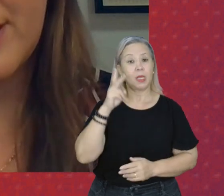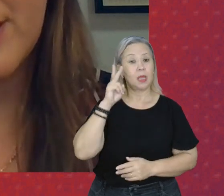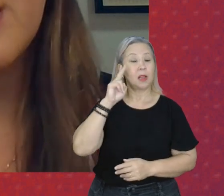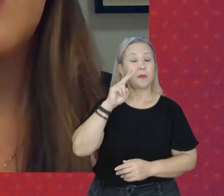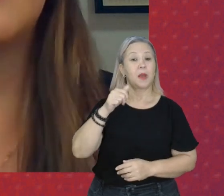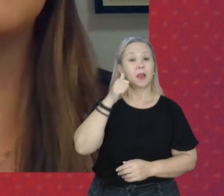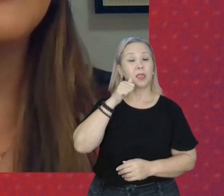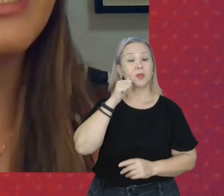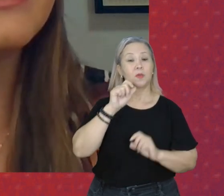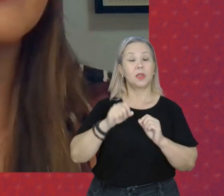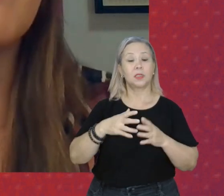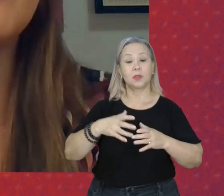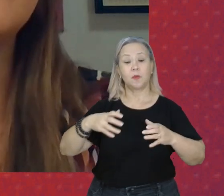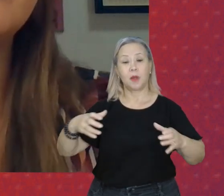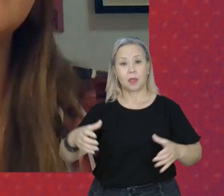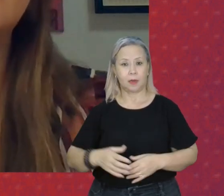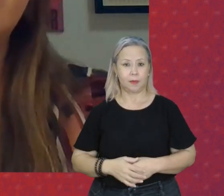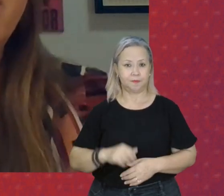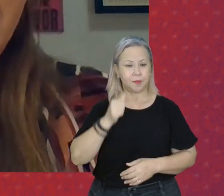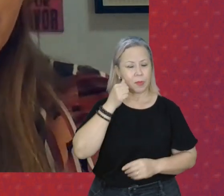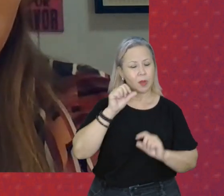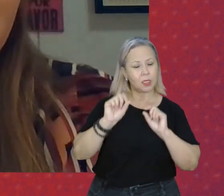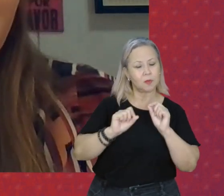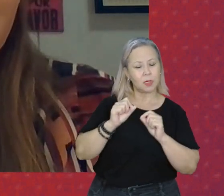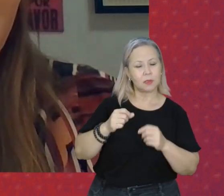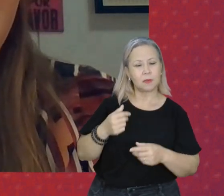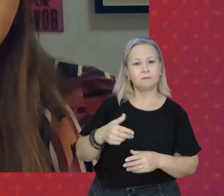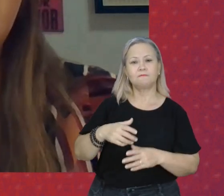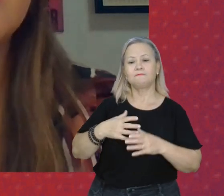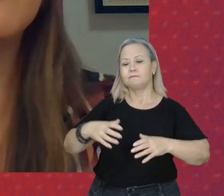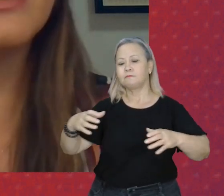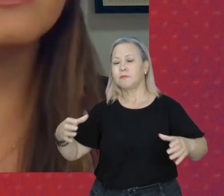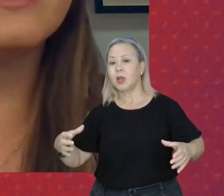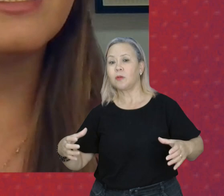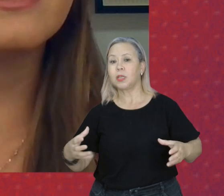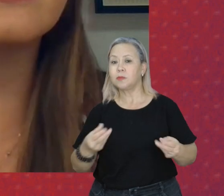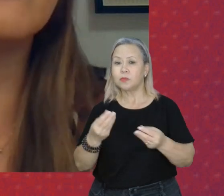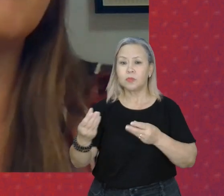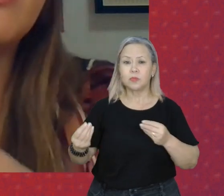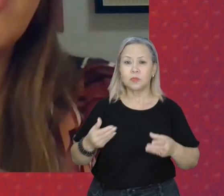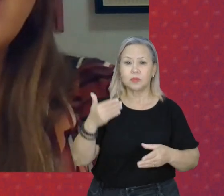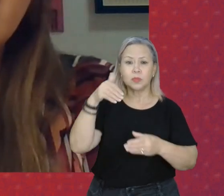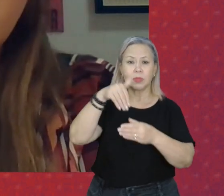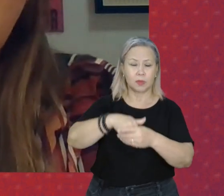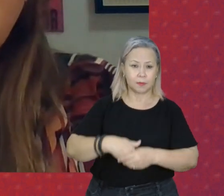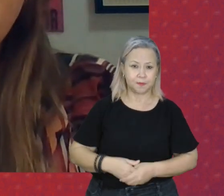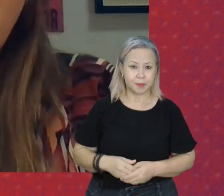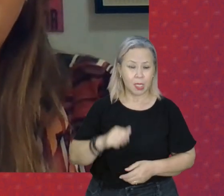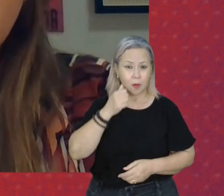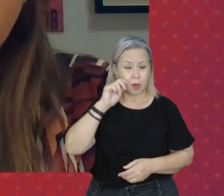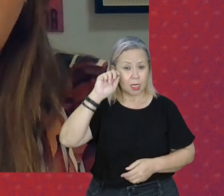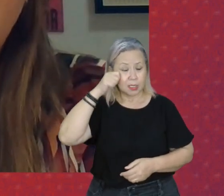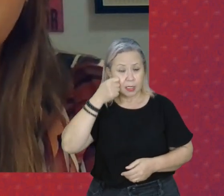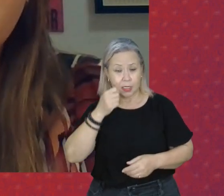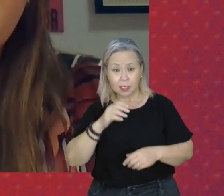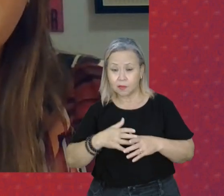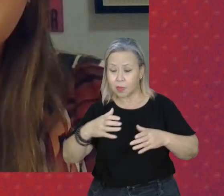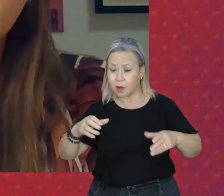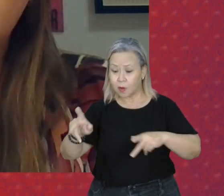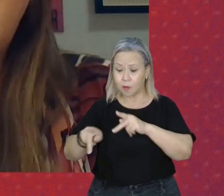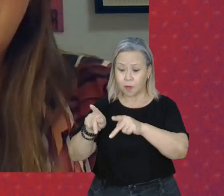população brasileira. As mulheres são a maioria do eleitorado apto a votar. As mulheres negras são o maior recorte